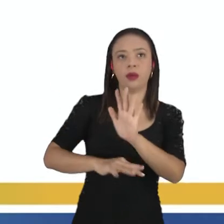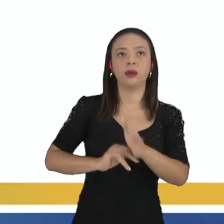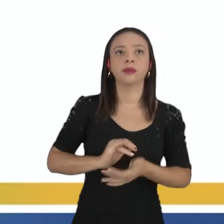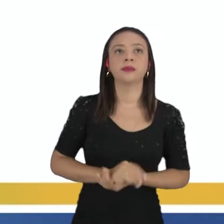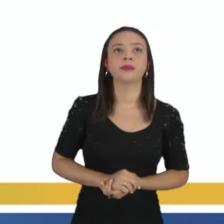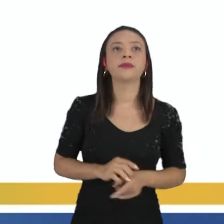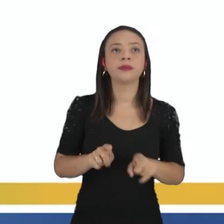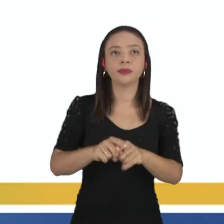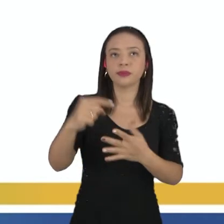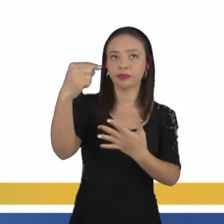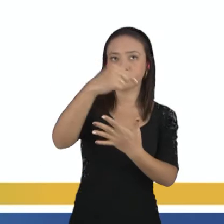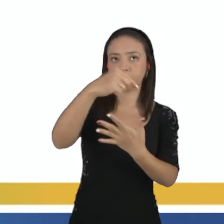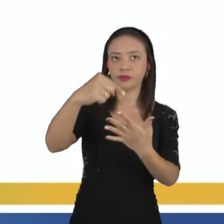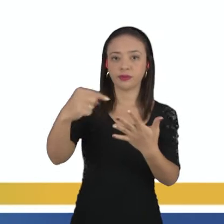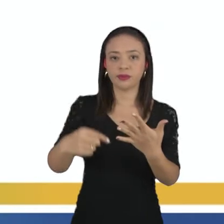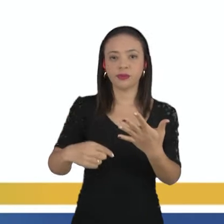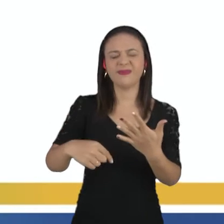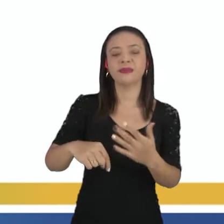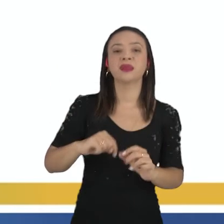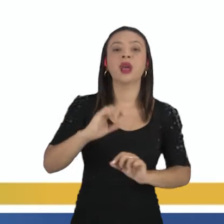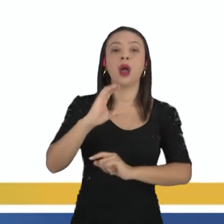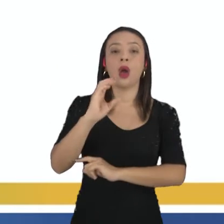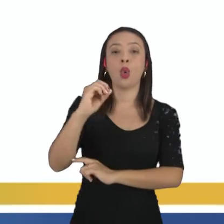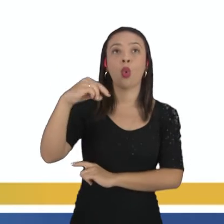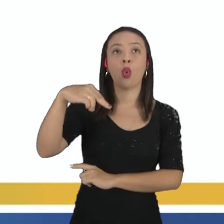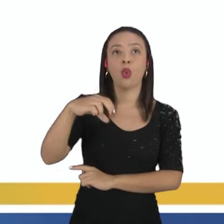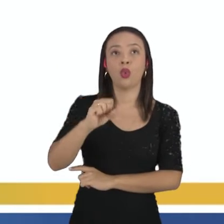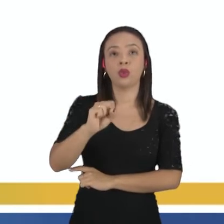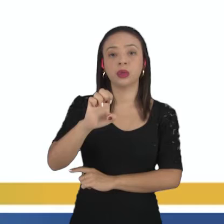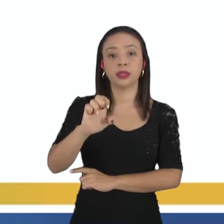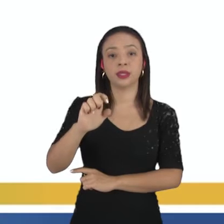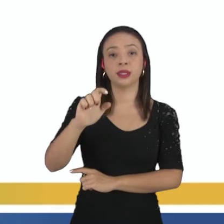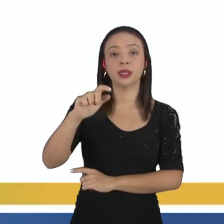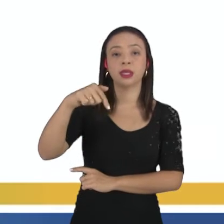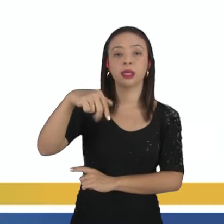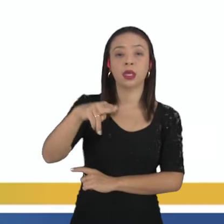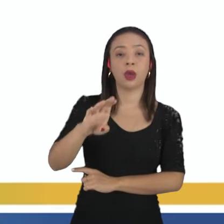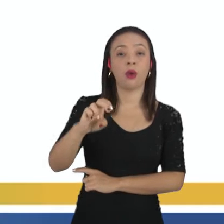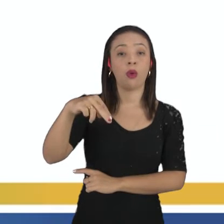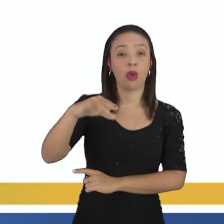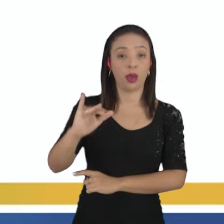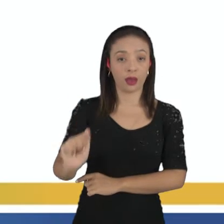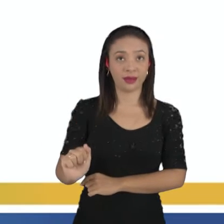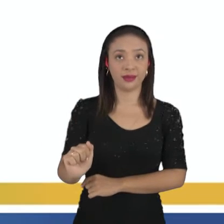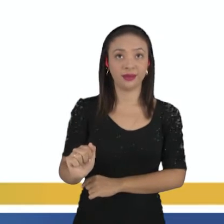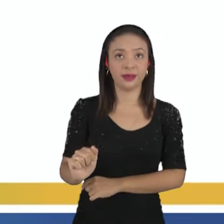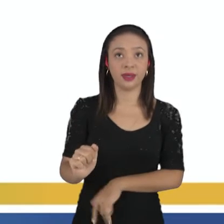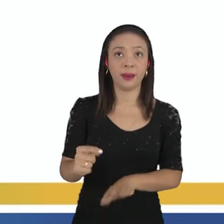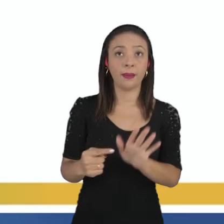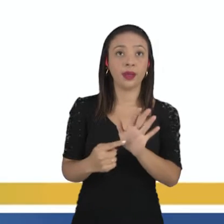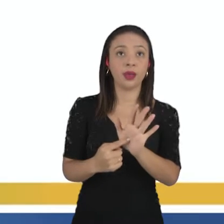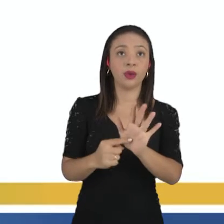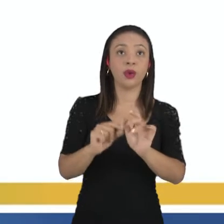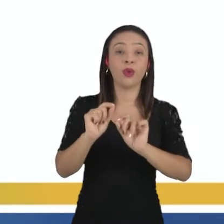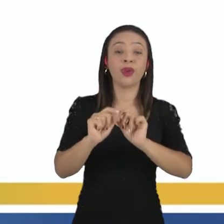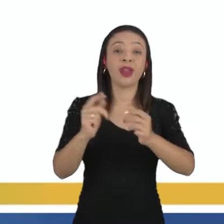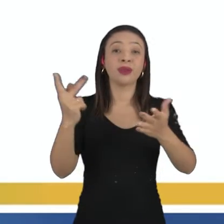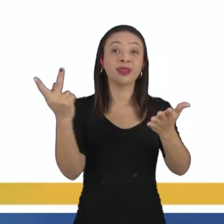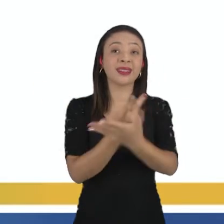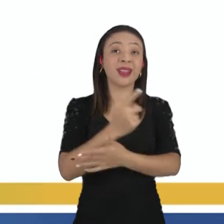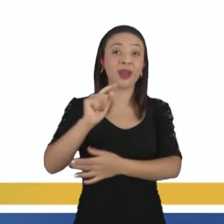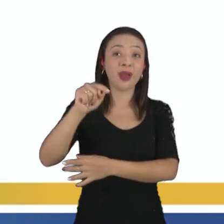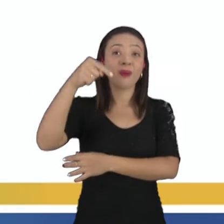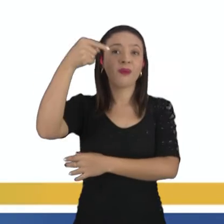Próximo operador. Operador de consequência. São aqueles que denotam uma relação de consequência